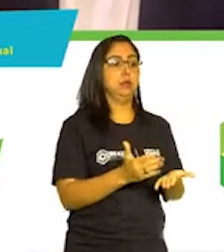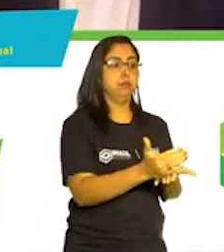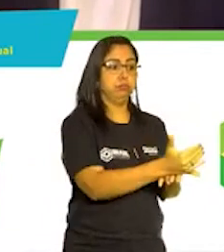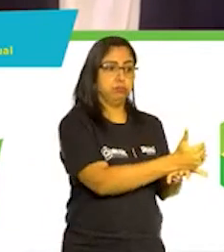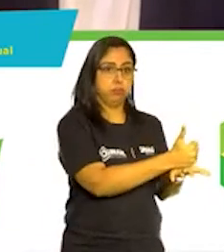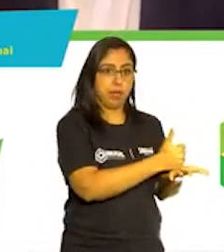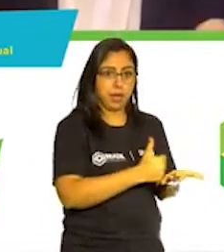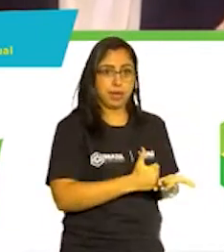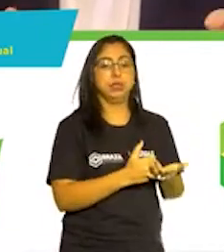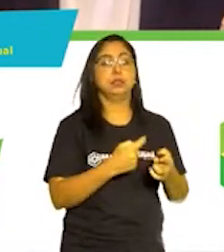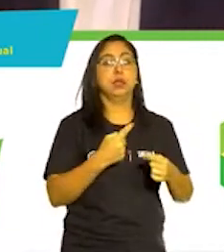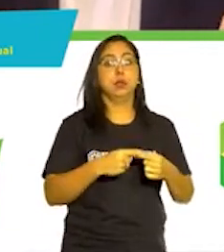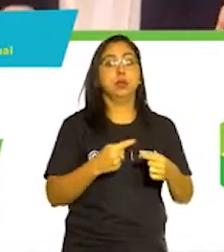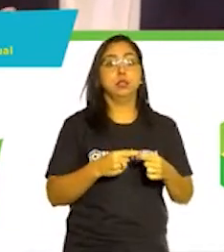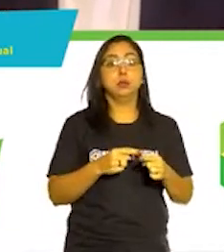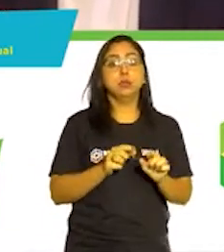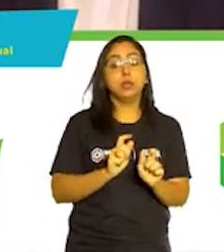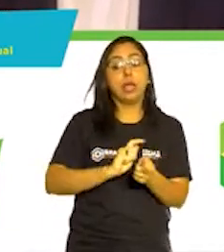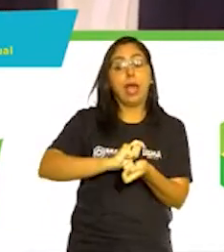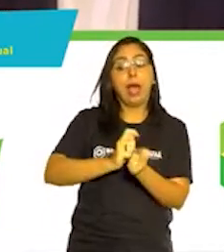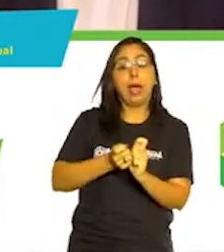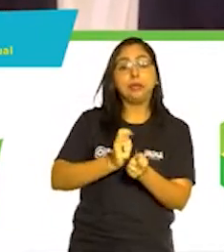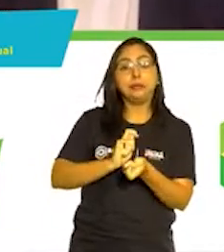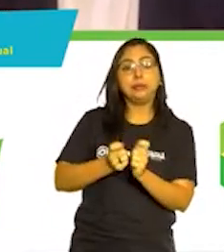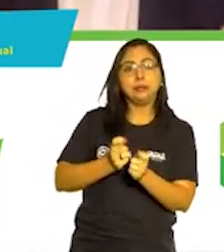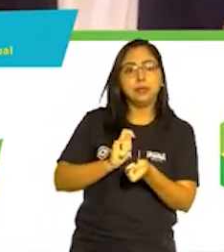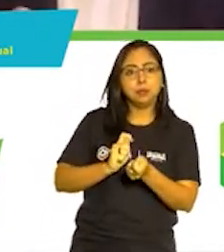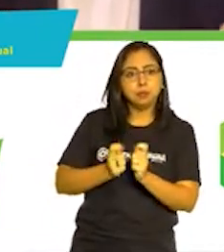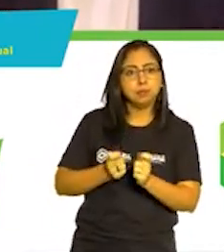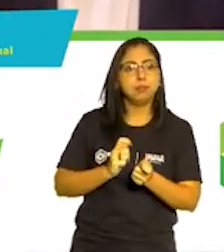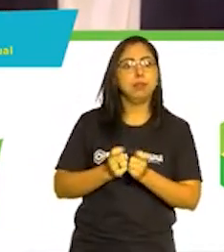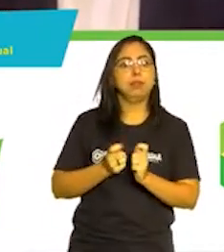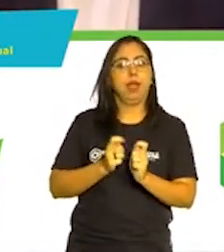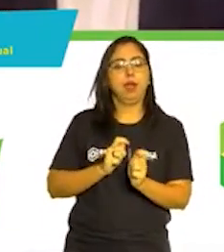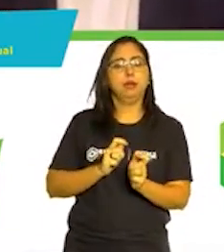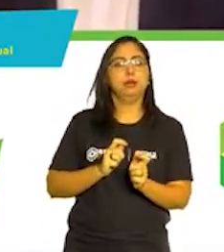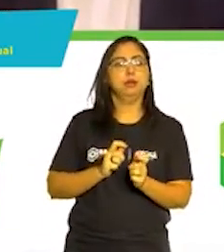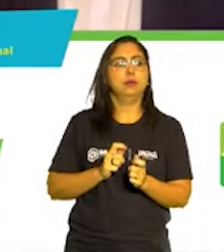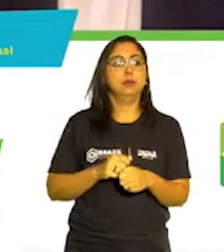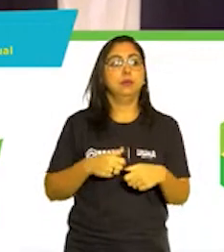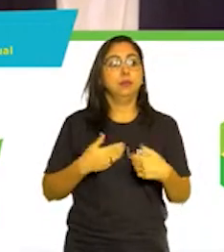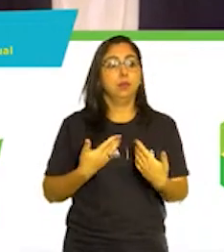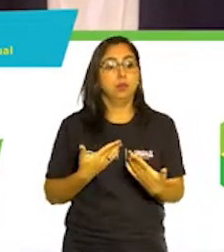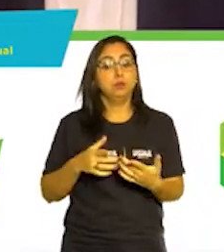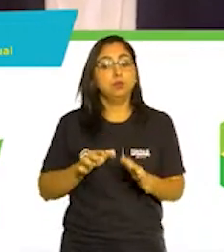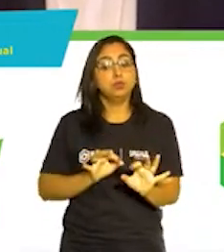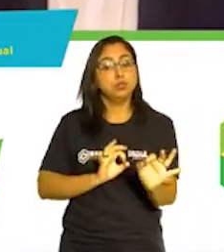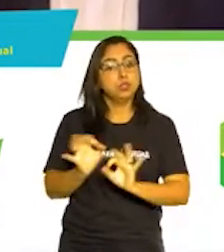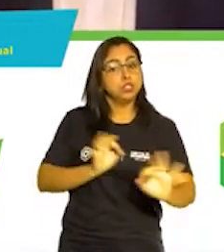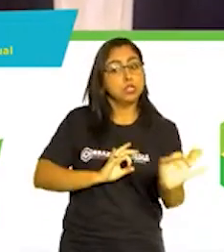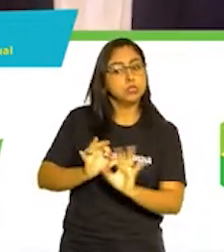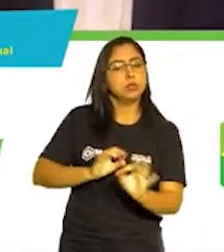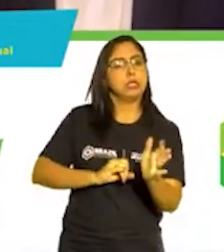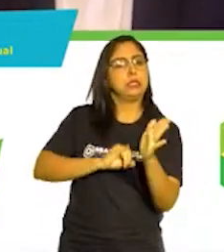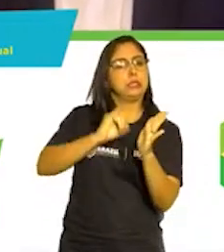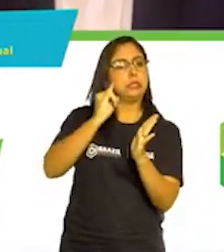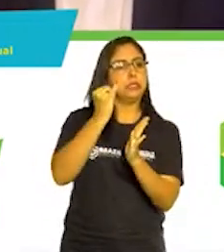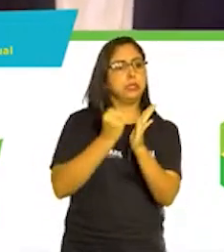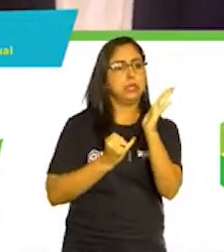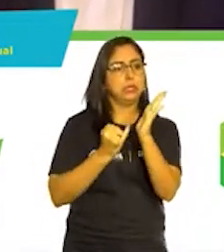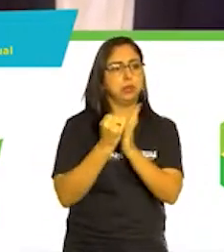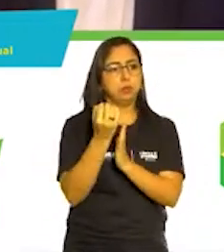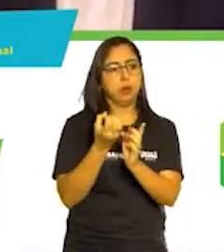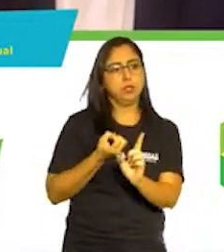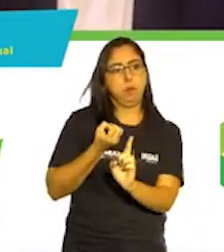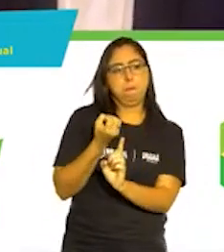gente vai ter que mexer no que a gente chama regimes especiais de tributação, esses benefícios tributários que são diversos e a sociedade muitas